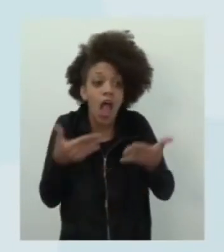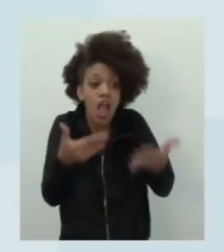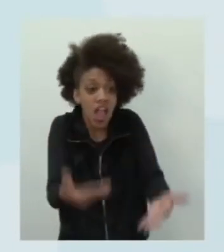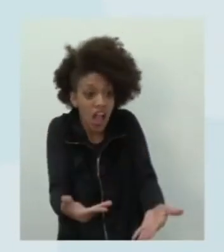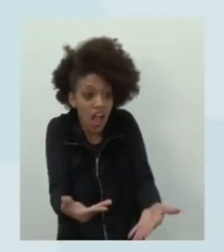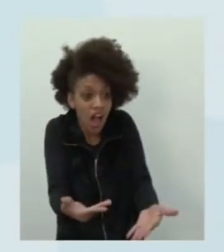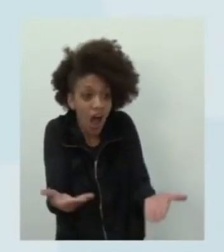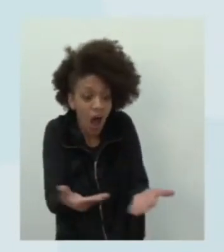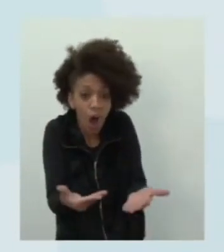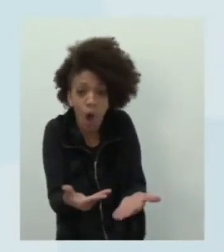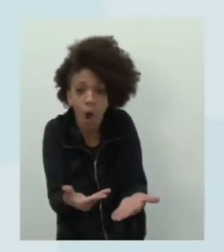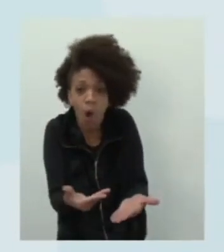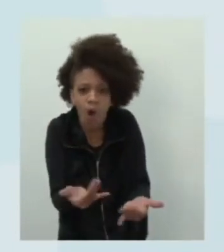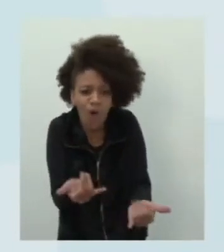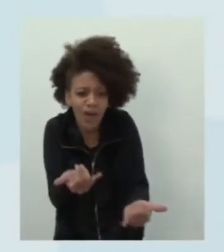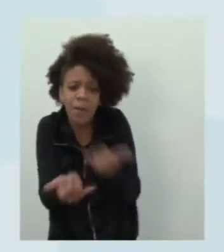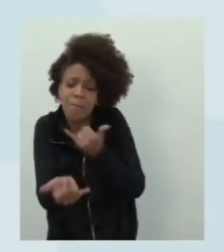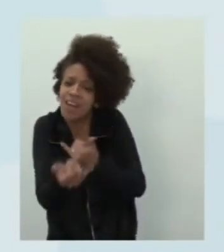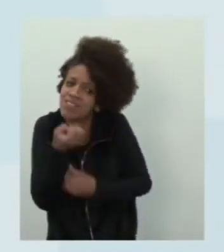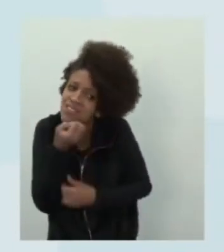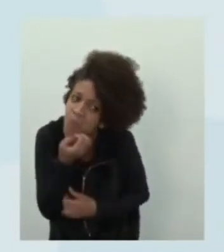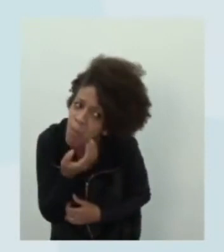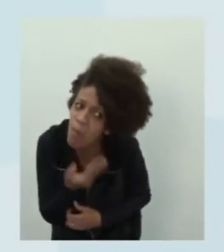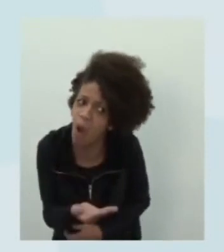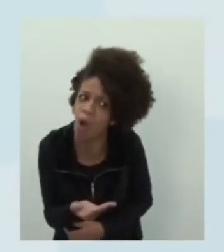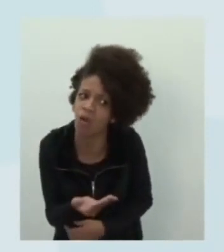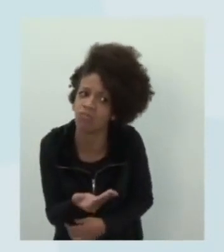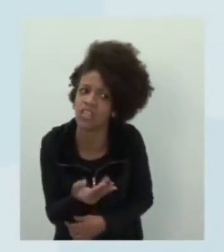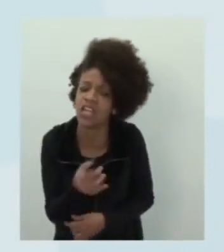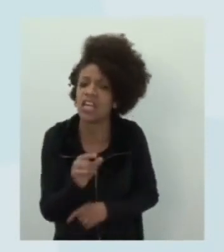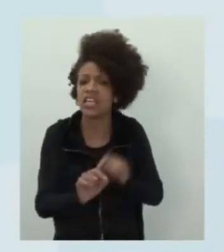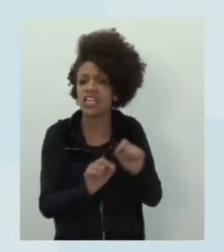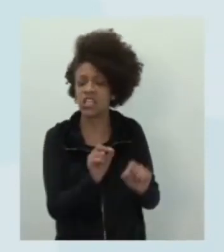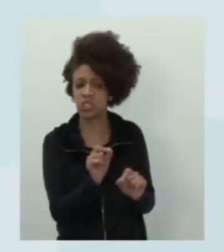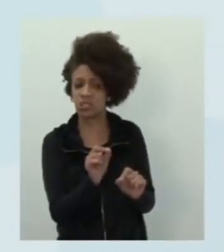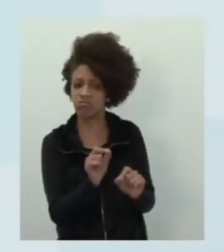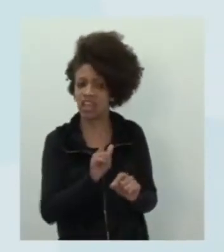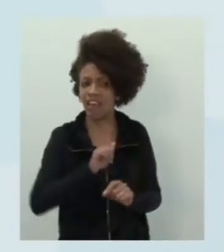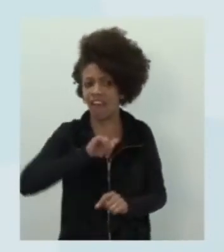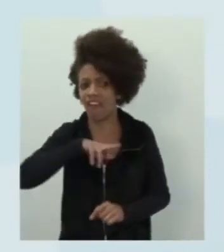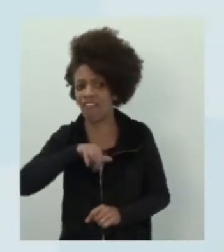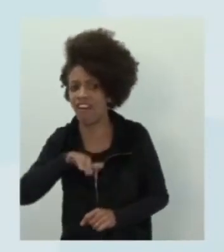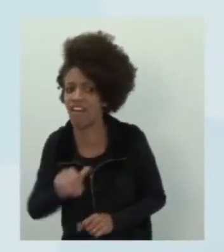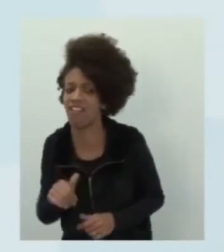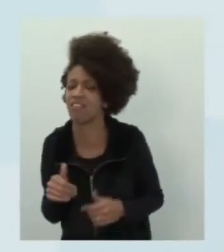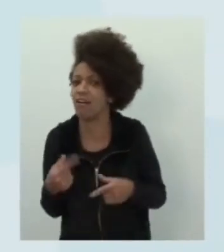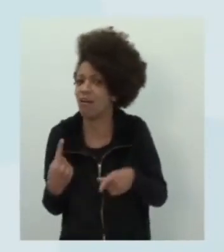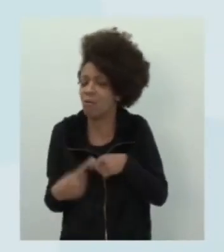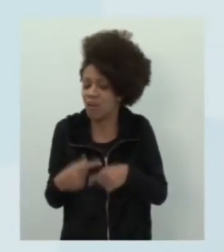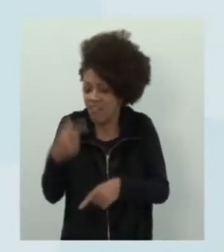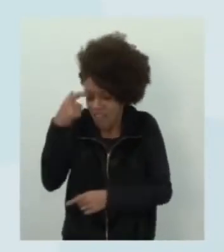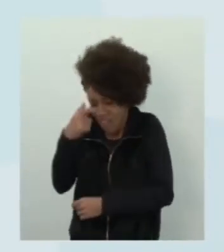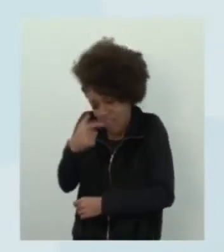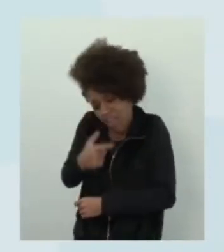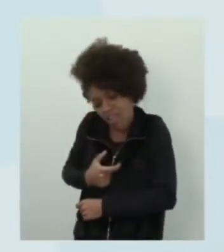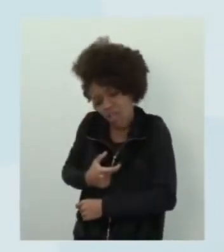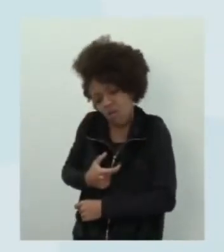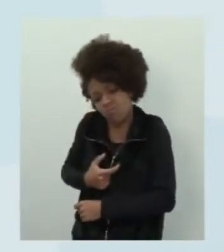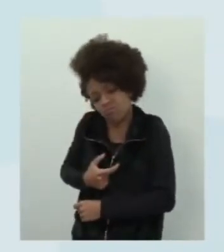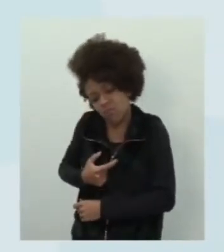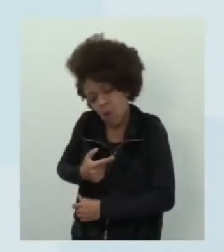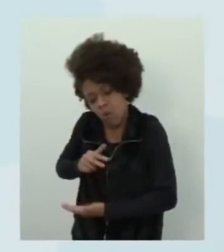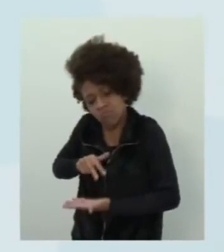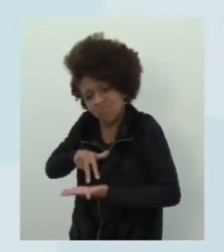Paio, Muniz, parece-vos bem que me pertenceis com Gavaia, pois eu, minha senhora, como